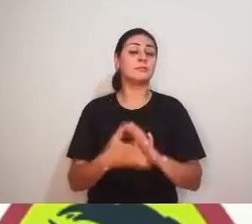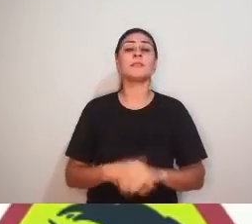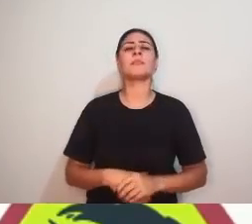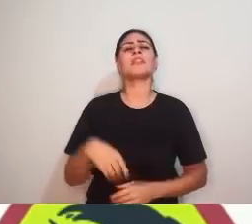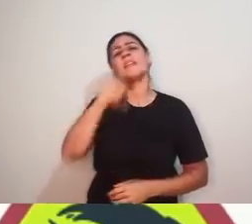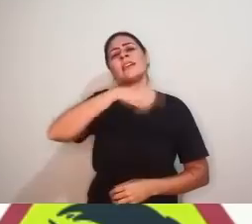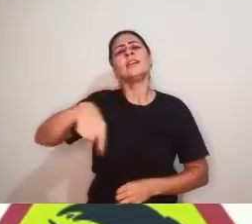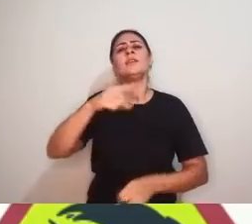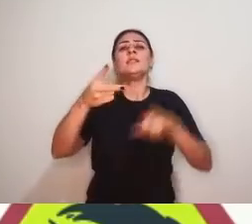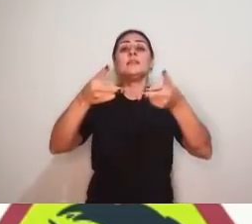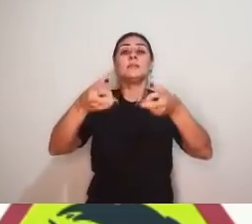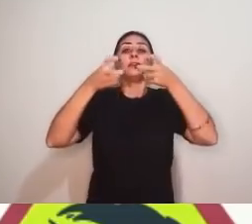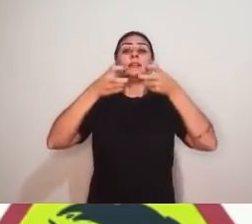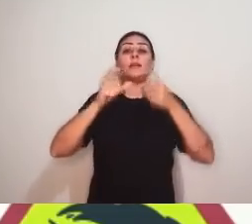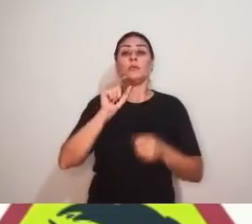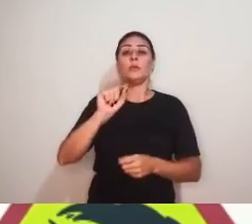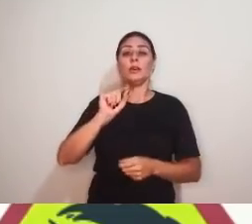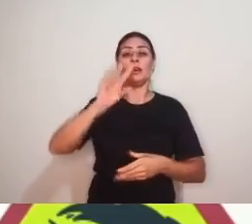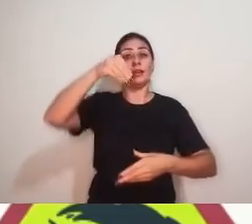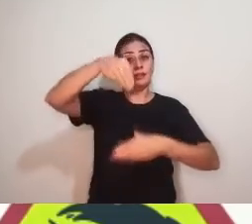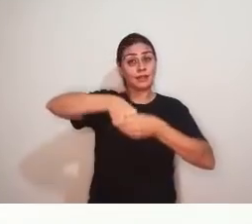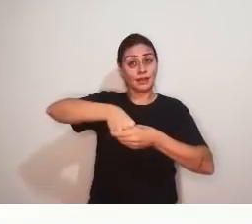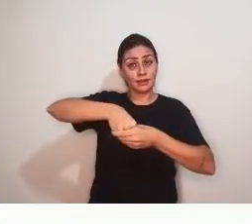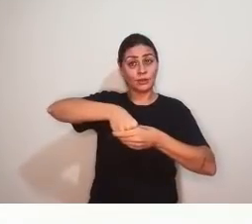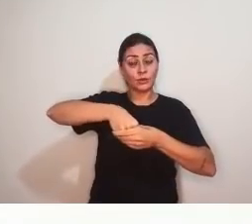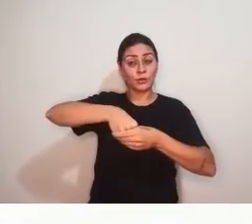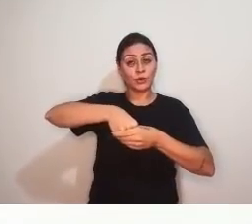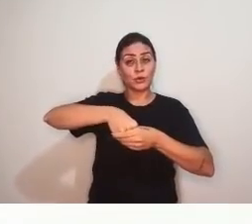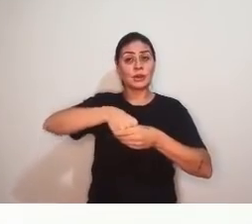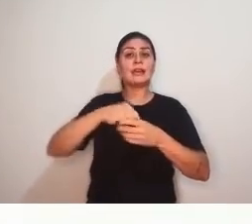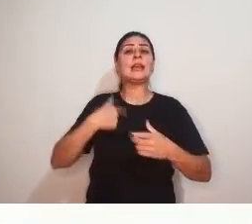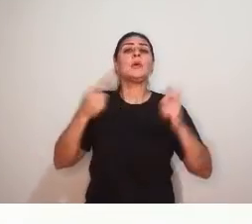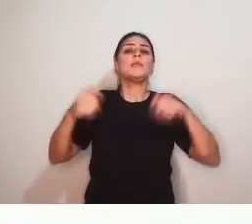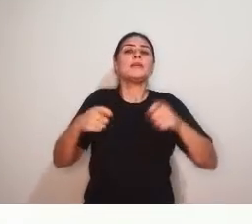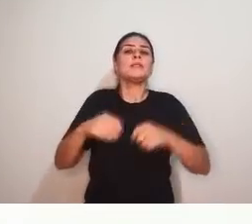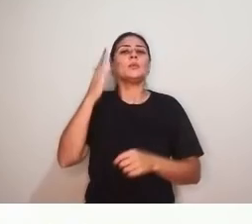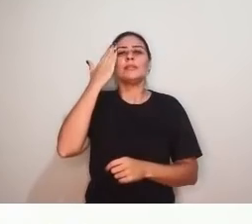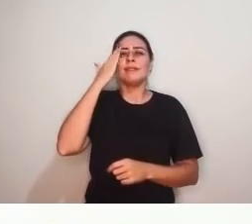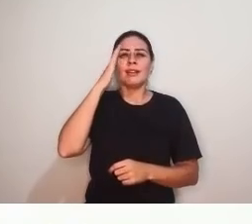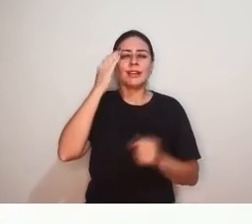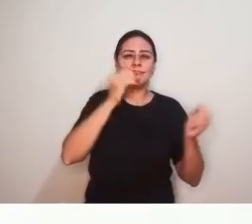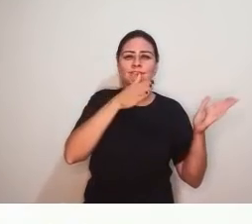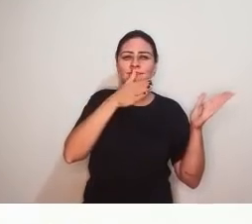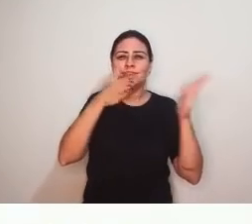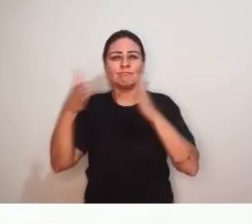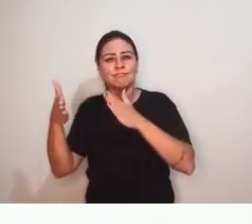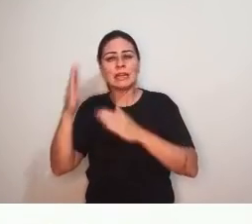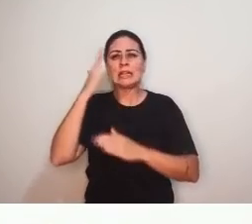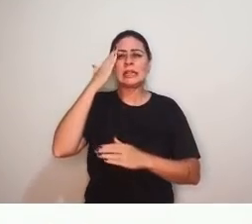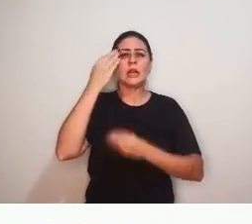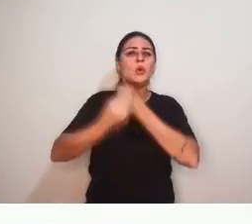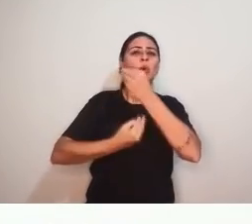família. Tá? Então, vocês percebam que, dentro desse viés, eu preciso entender